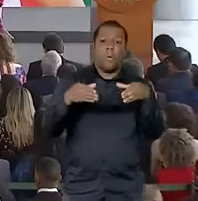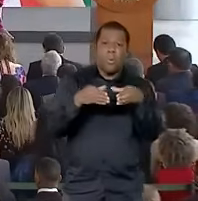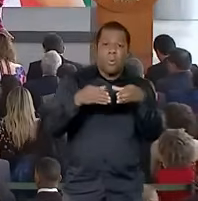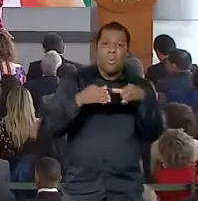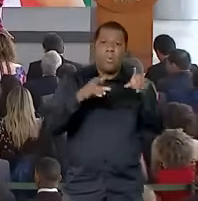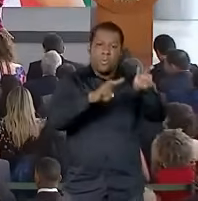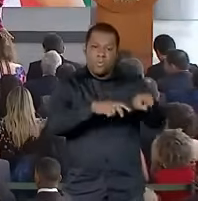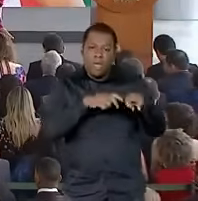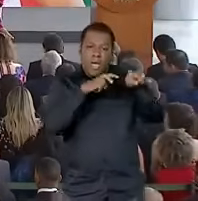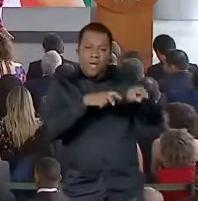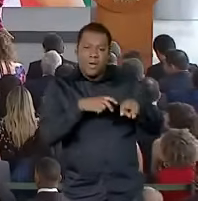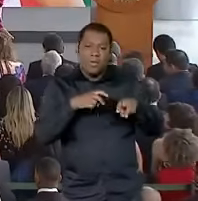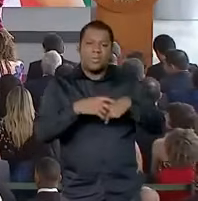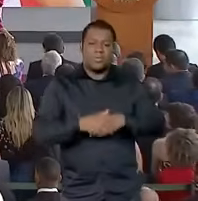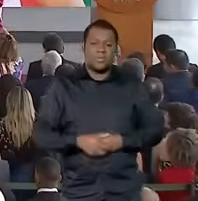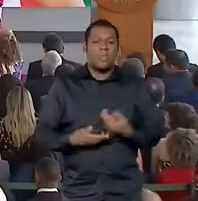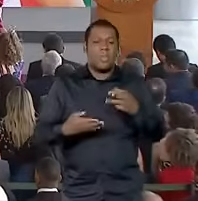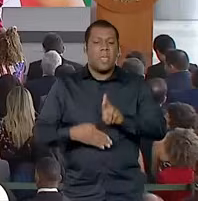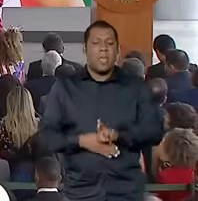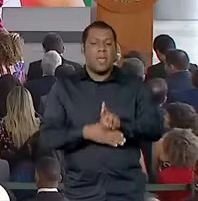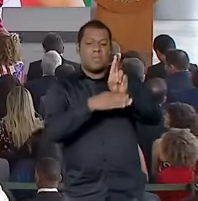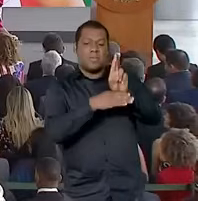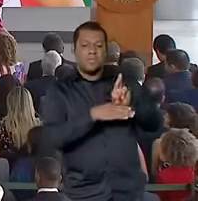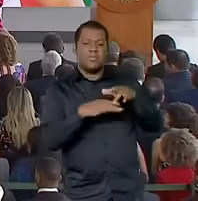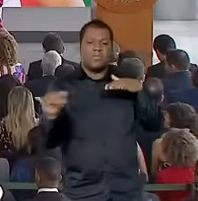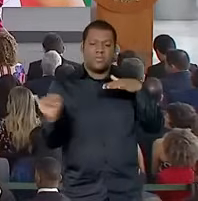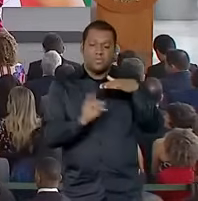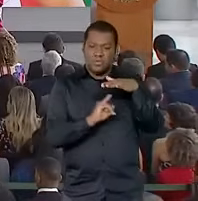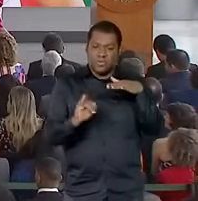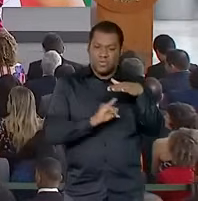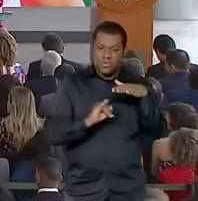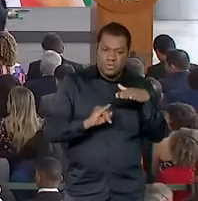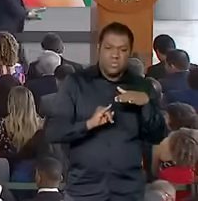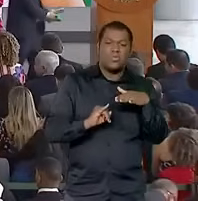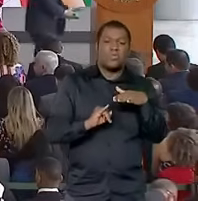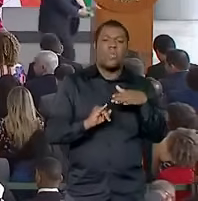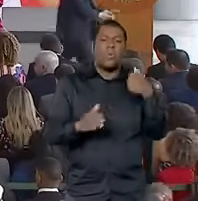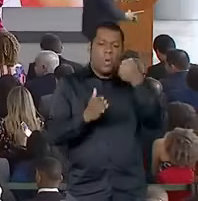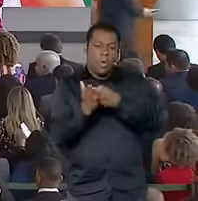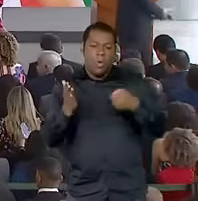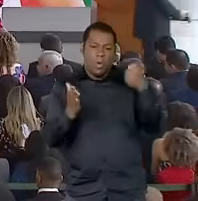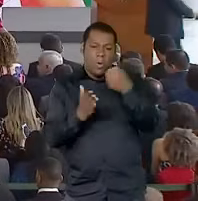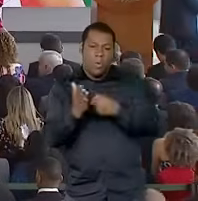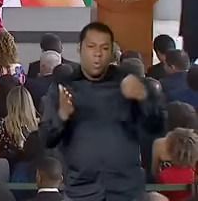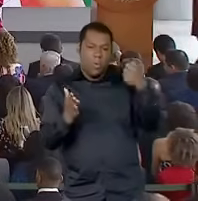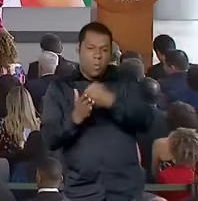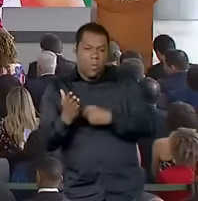Agricultores, neste ato representando as organizações e movimentos